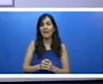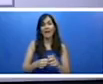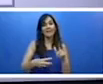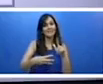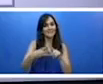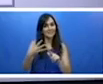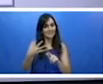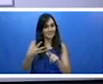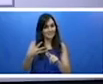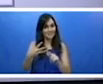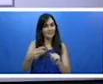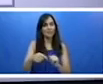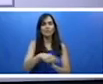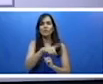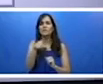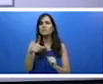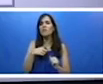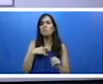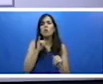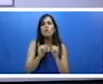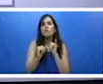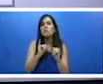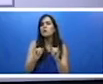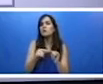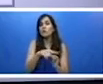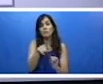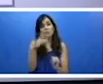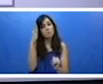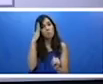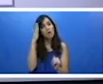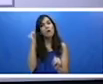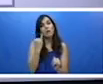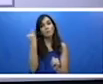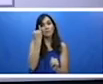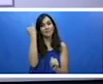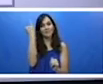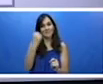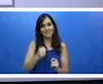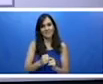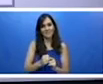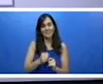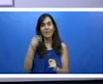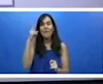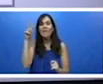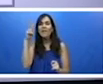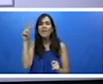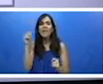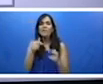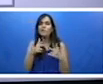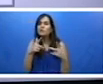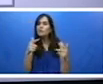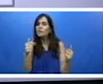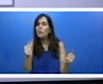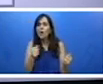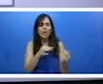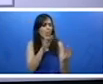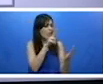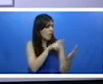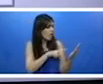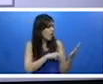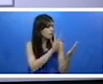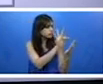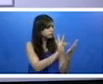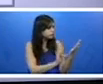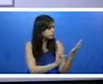etapa, e outras informações que considerar relevantes. Relembre suas observações sobre as resenhas